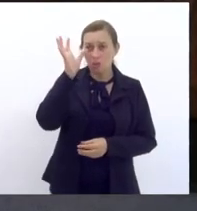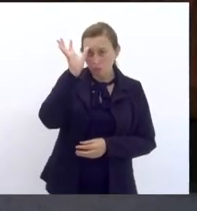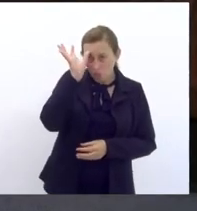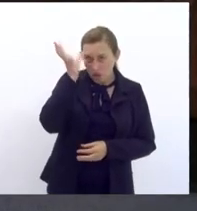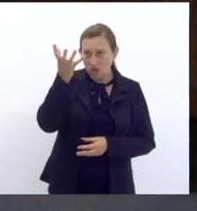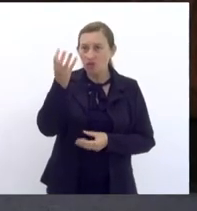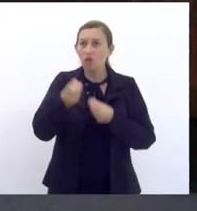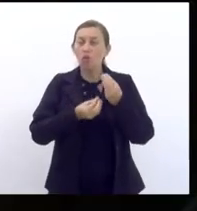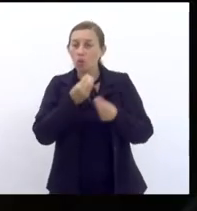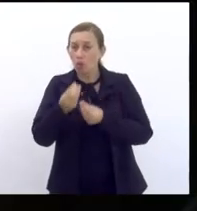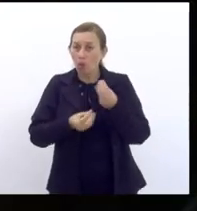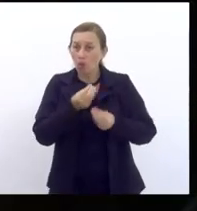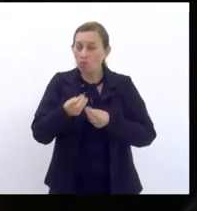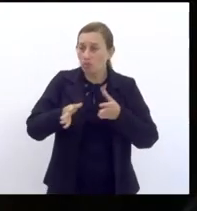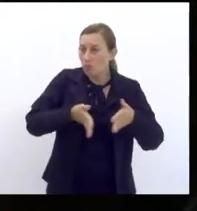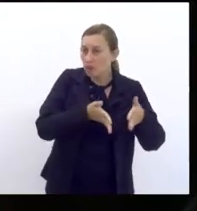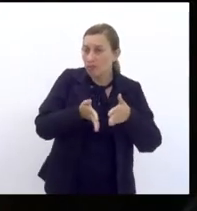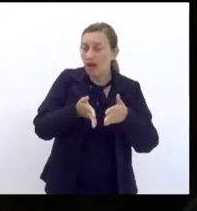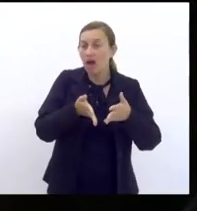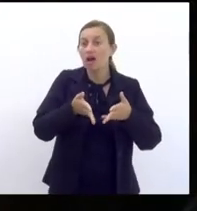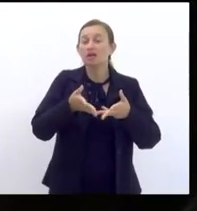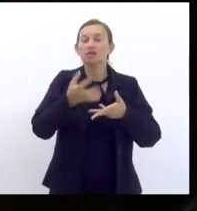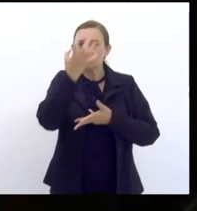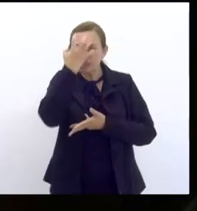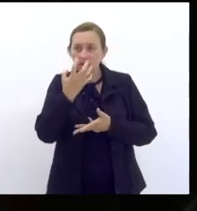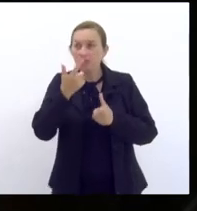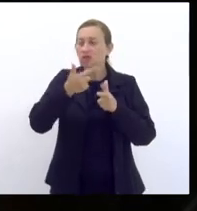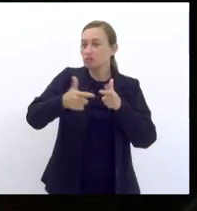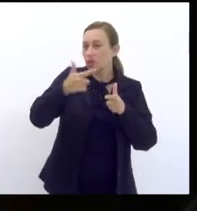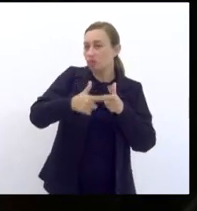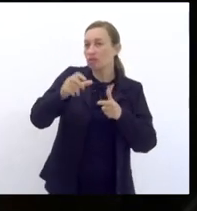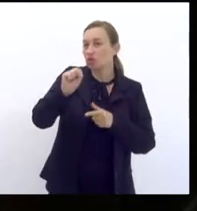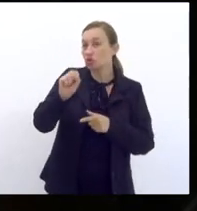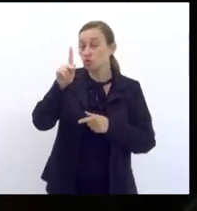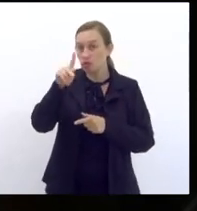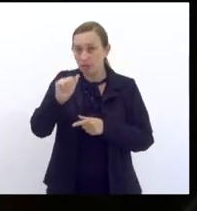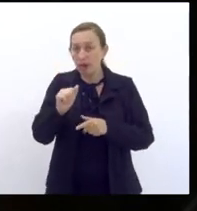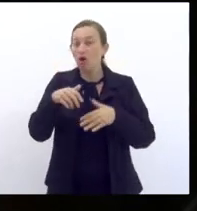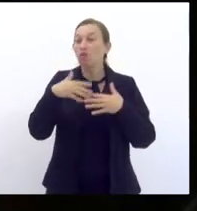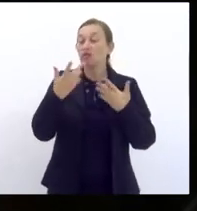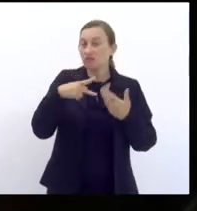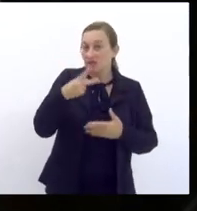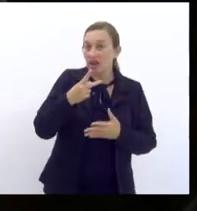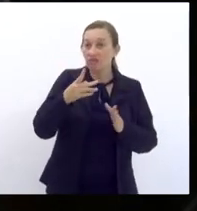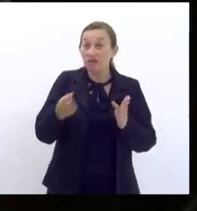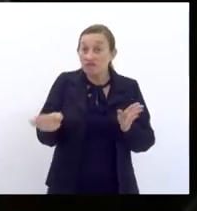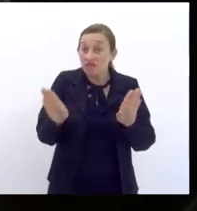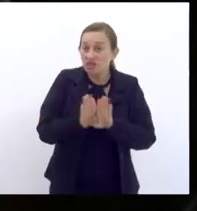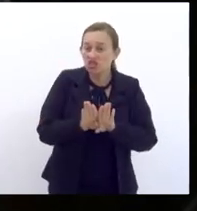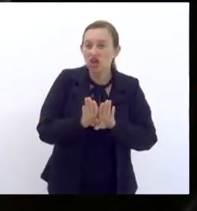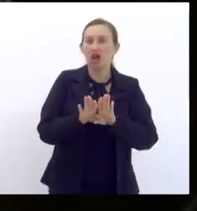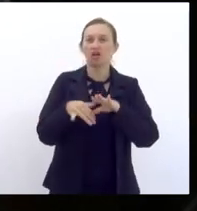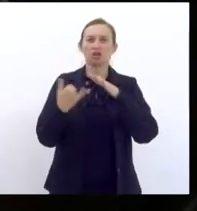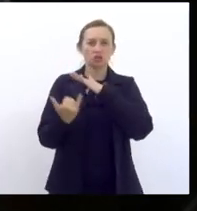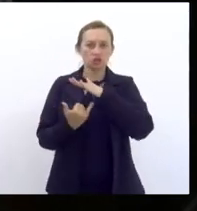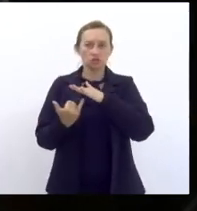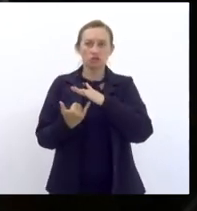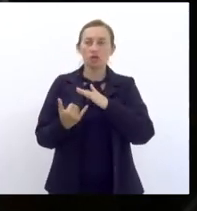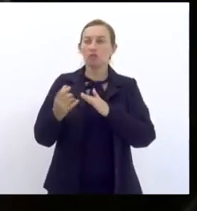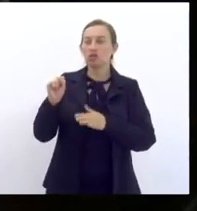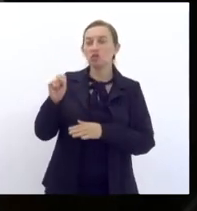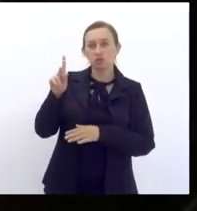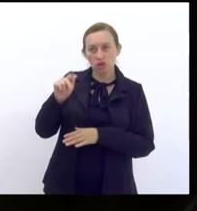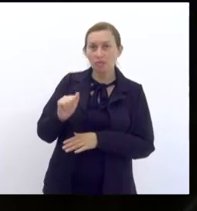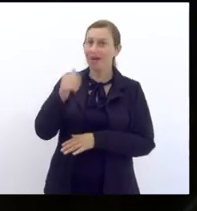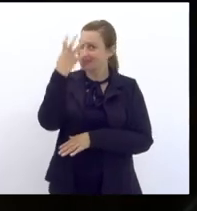começar a caminhar nisso se pensar seriamente nesse problema da suipa que quando se fala que vai fechar uma instituição com uma suipa é uma situação